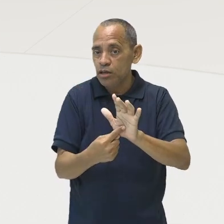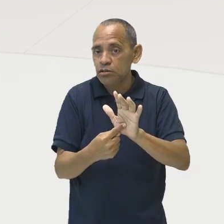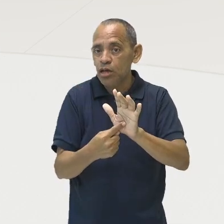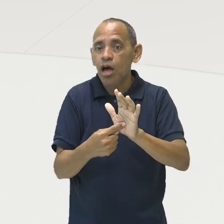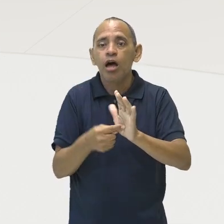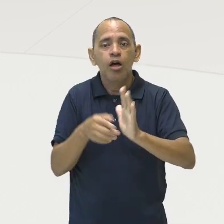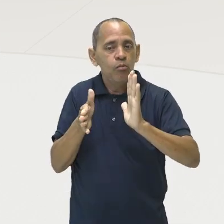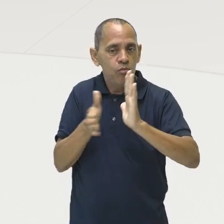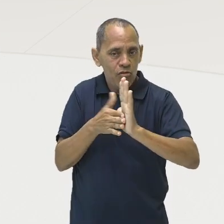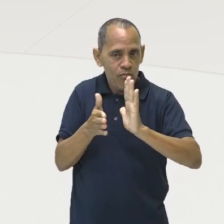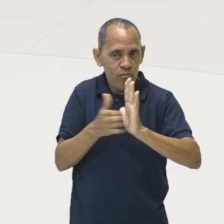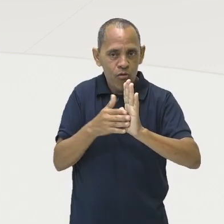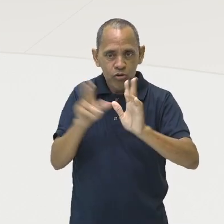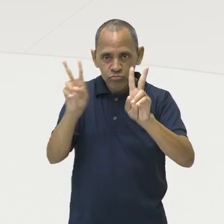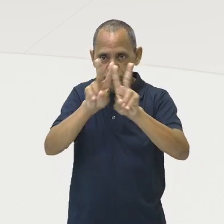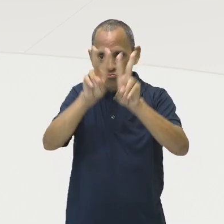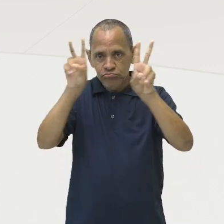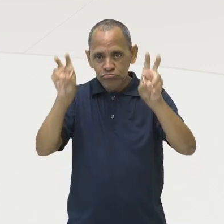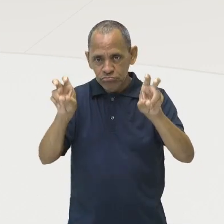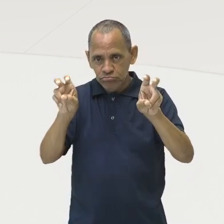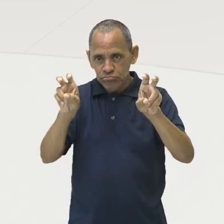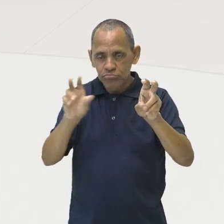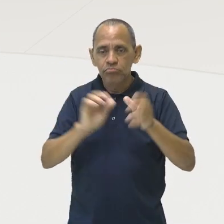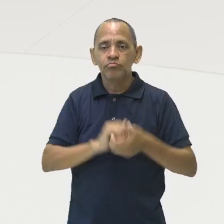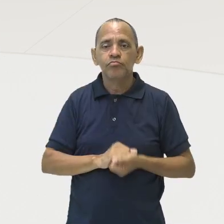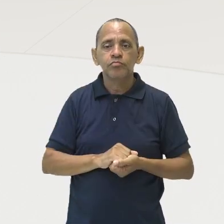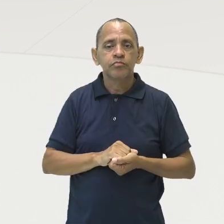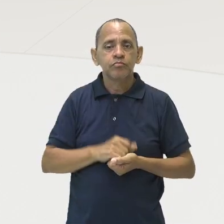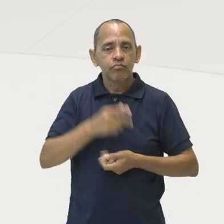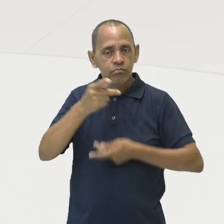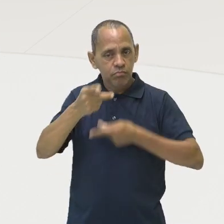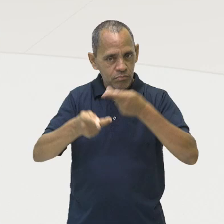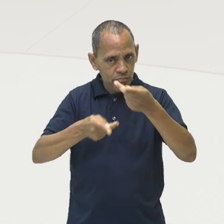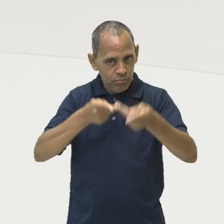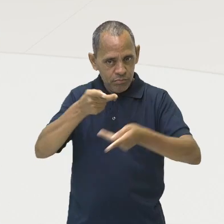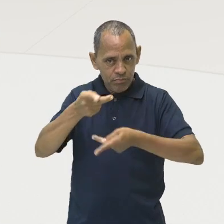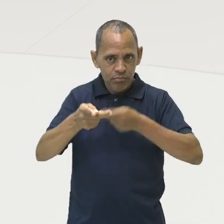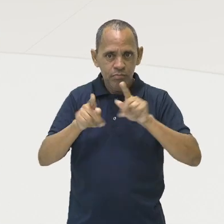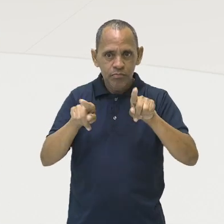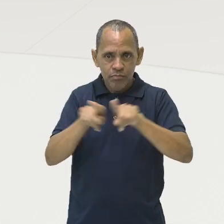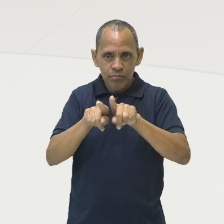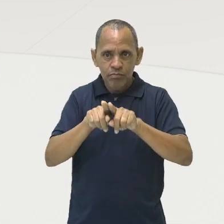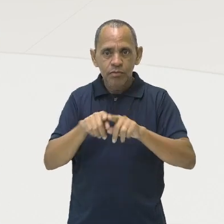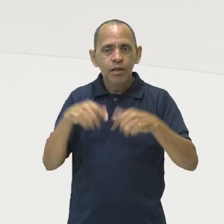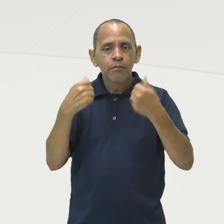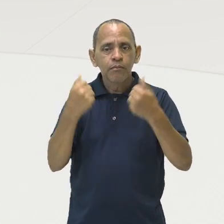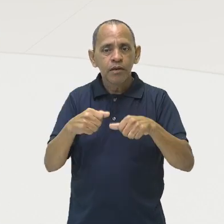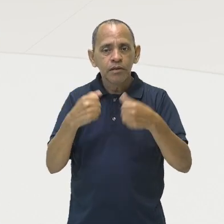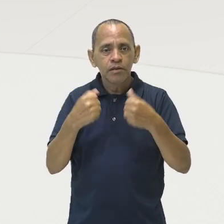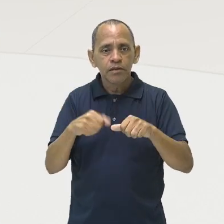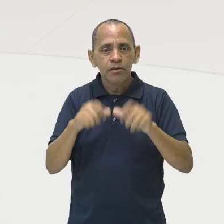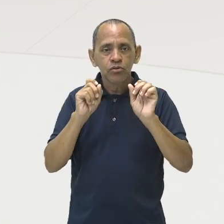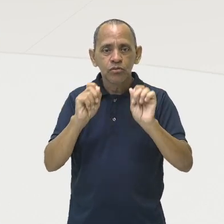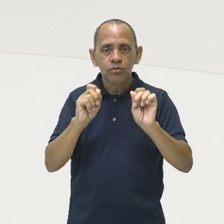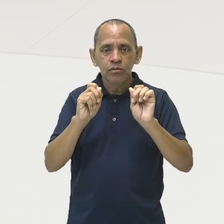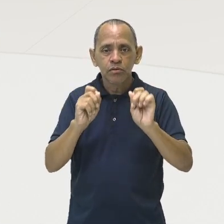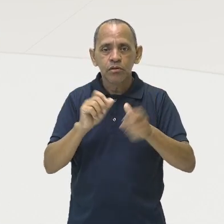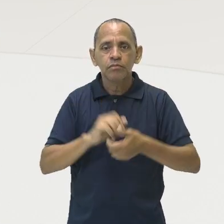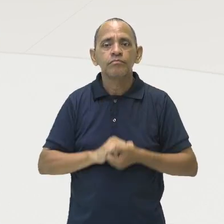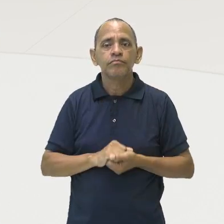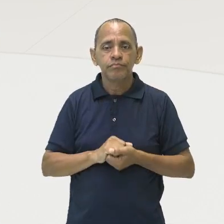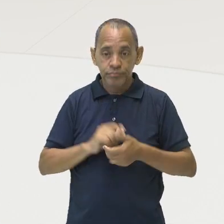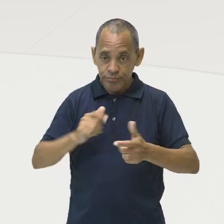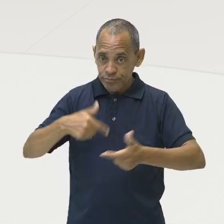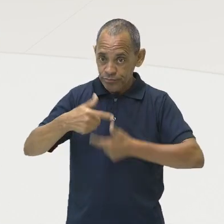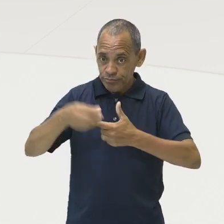esse tema, que é o assunto que eu estou falando, tá bom? Eu vou precisar, então, ali trabalhar dentro